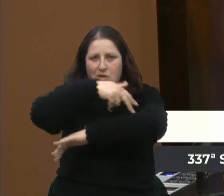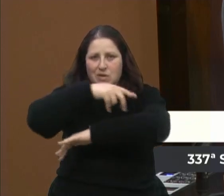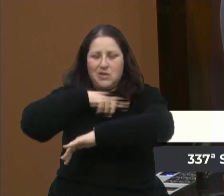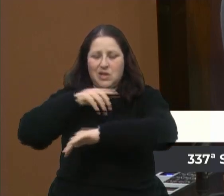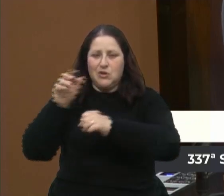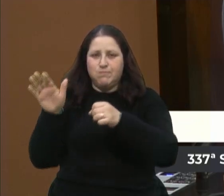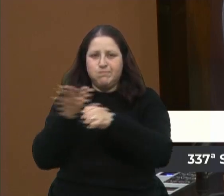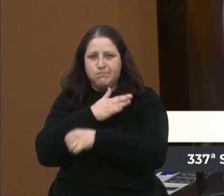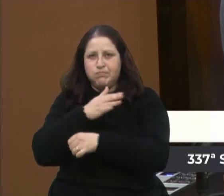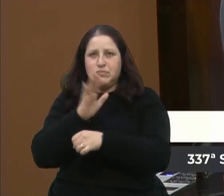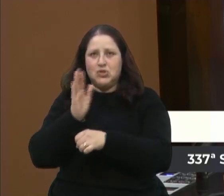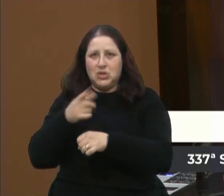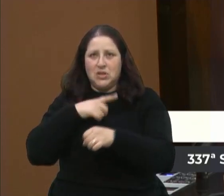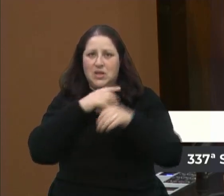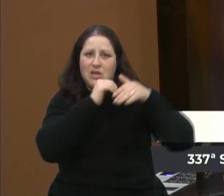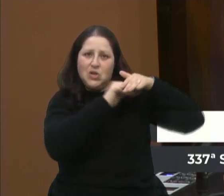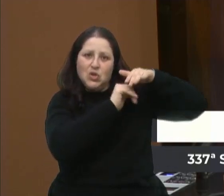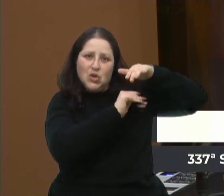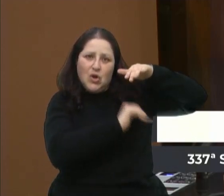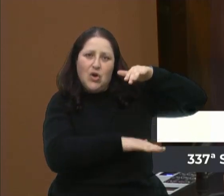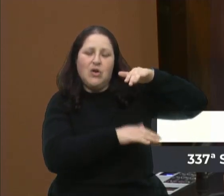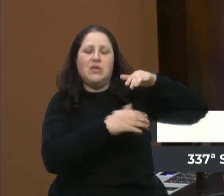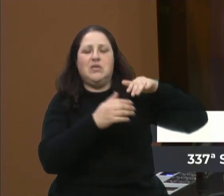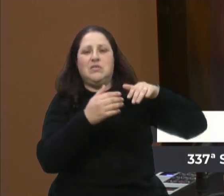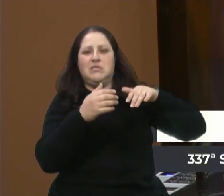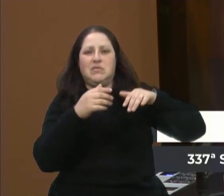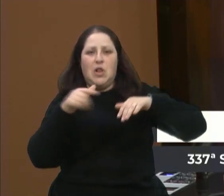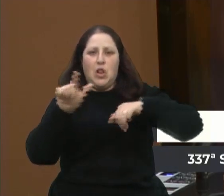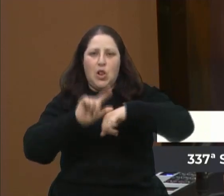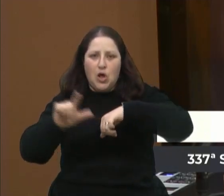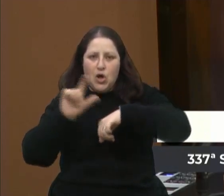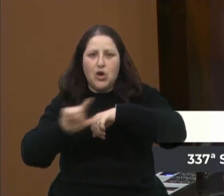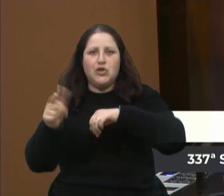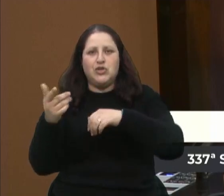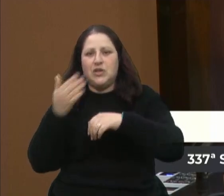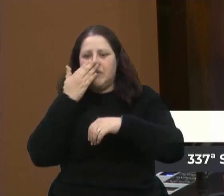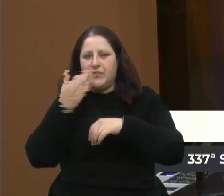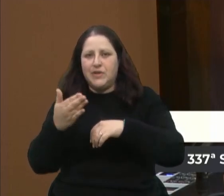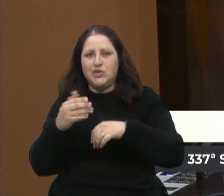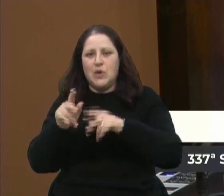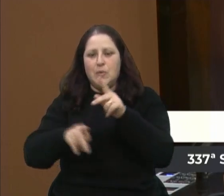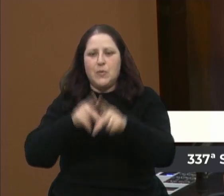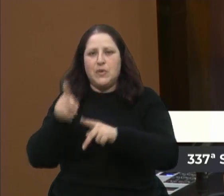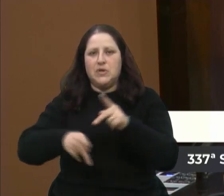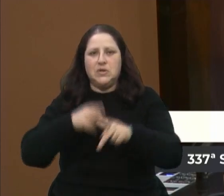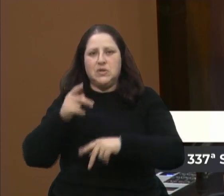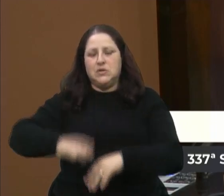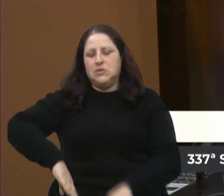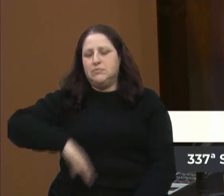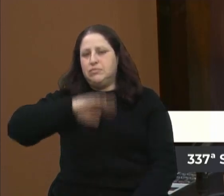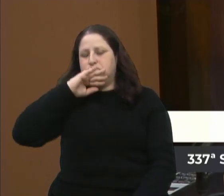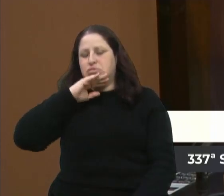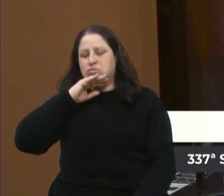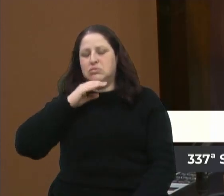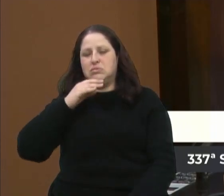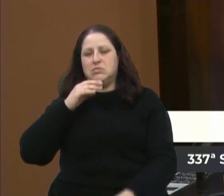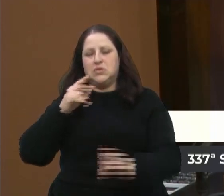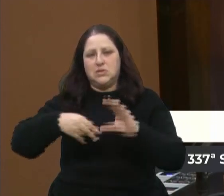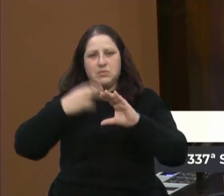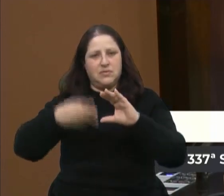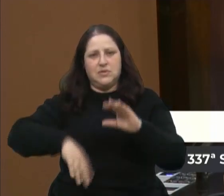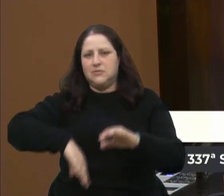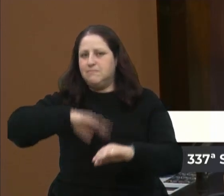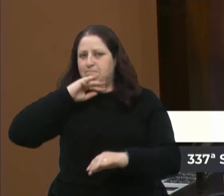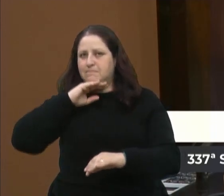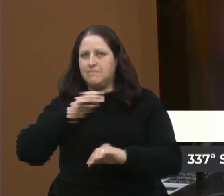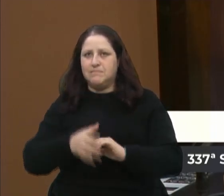estão ampliando para o estoque, para o depósito, que nem o senhor falou. Então, a população cansou, a Câmara de Vereadores cansou,